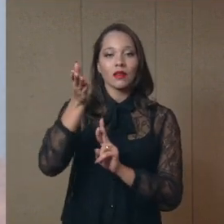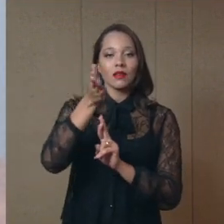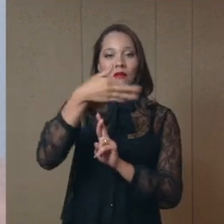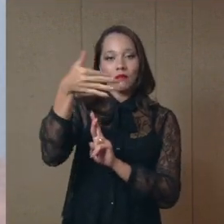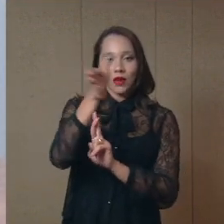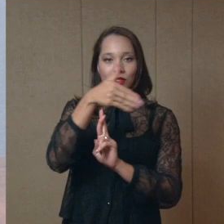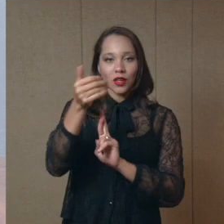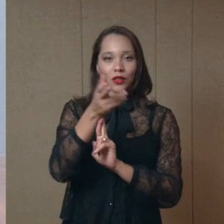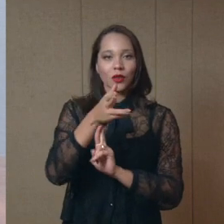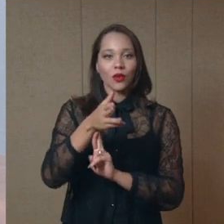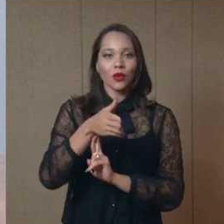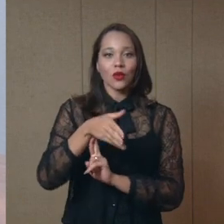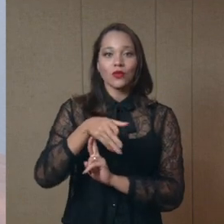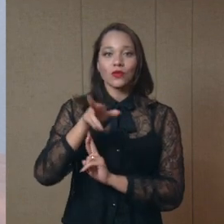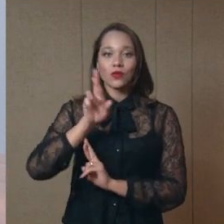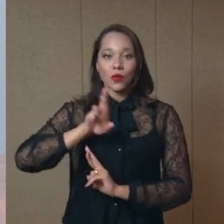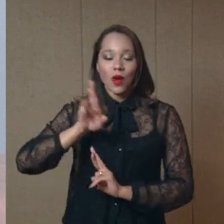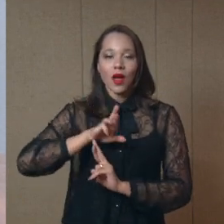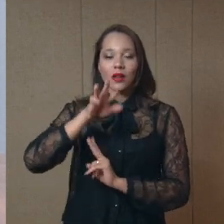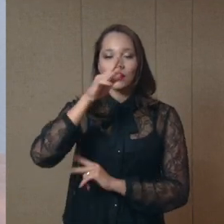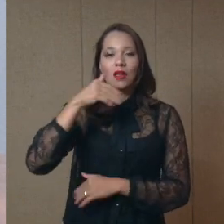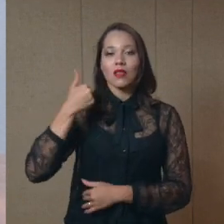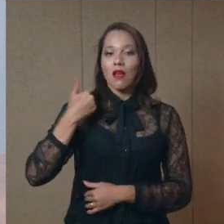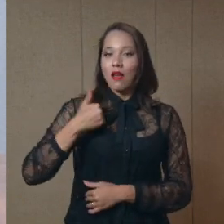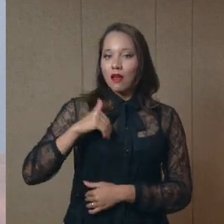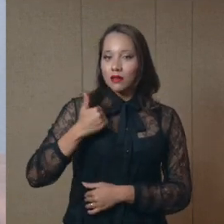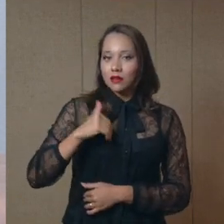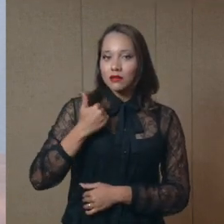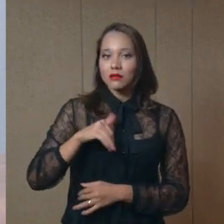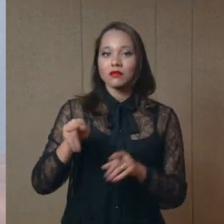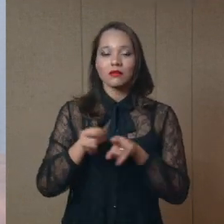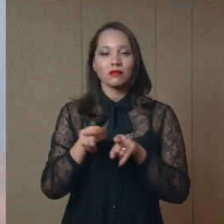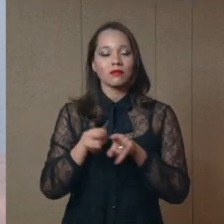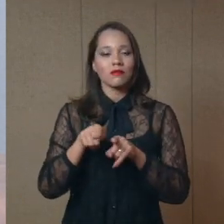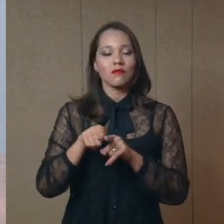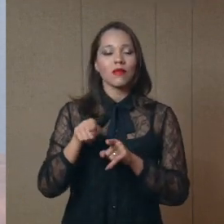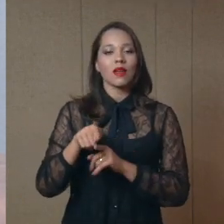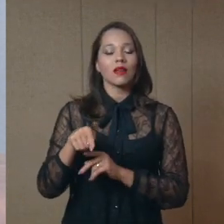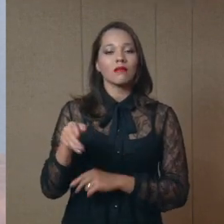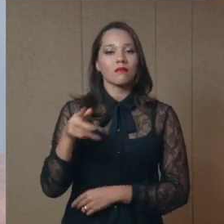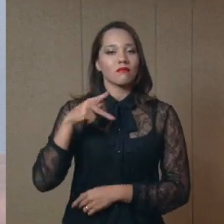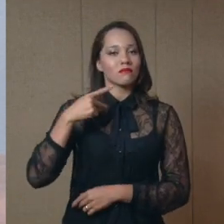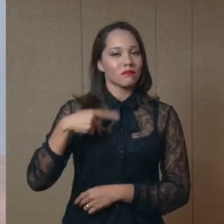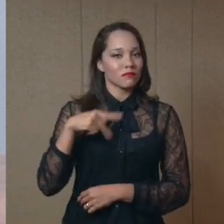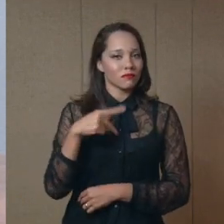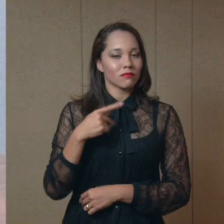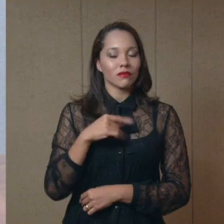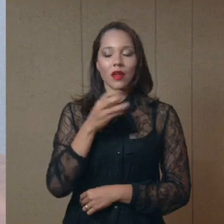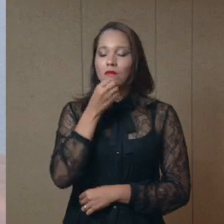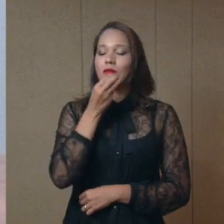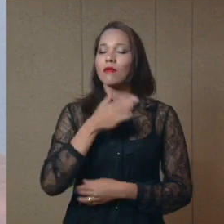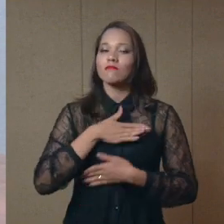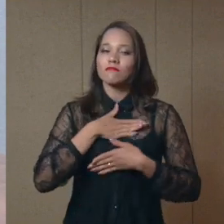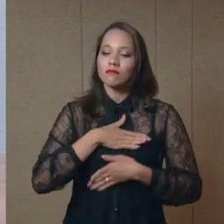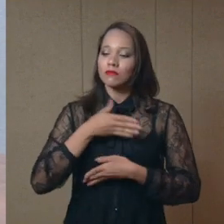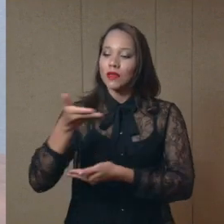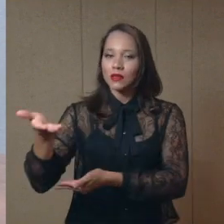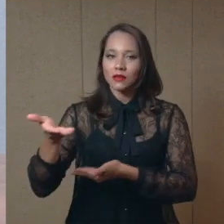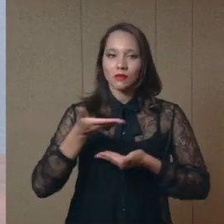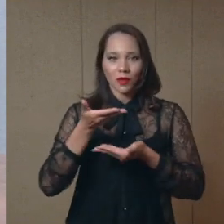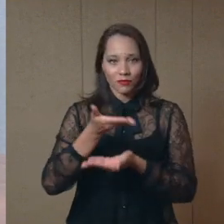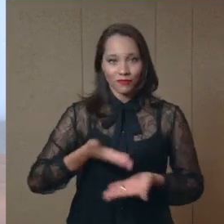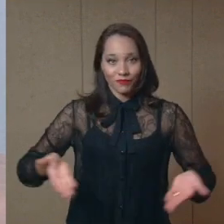encarregado de negócios na argentina encarregado de negócios do grupo o paraguai é um prazer recebê los a todos aqui pra esse